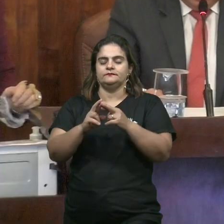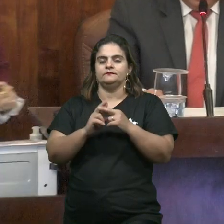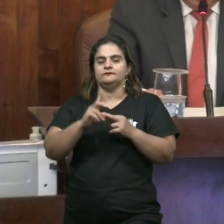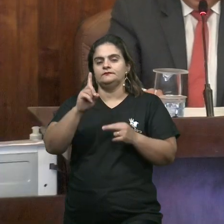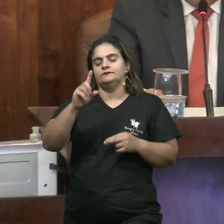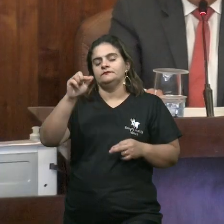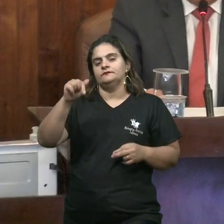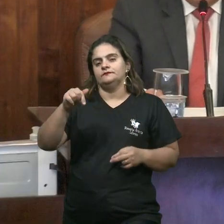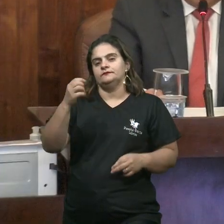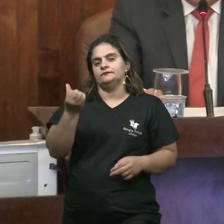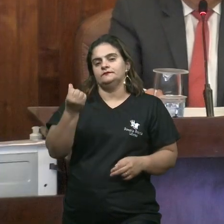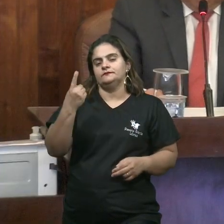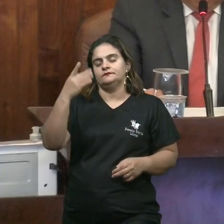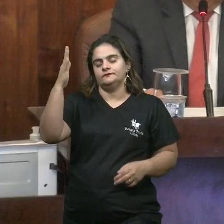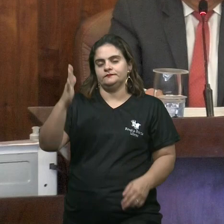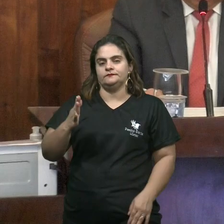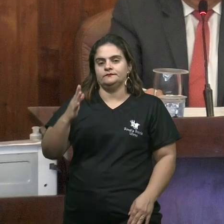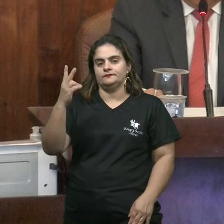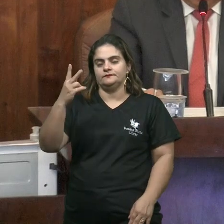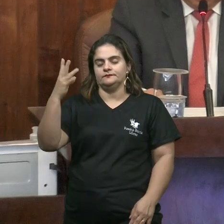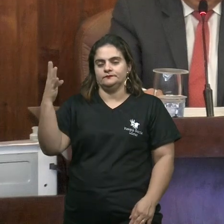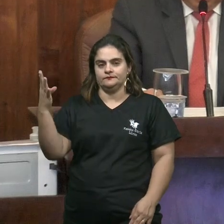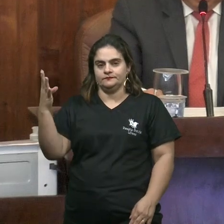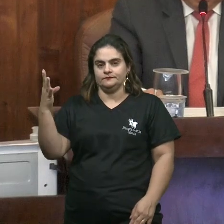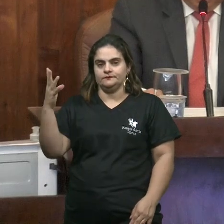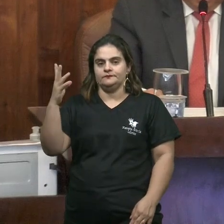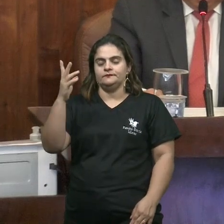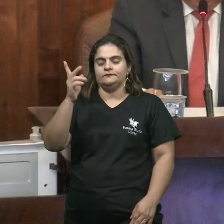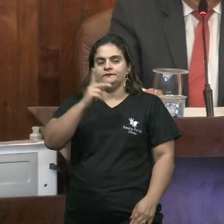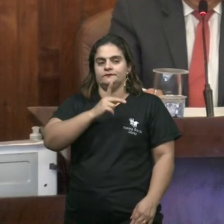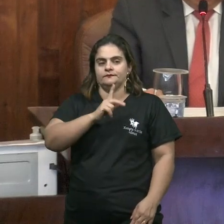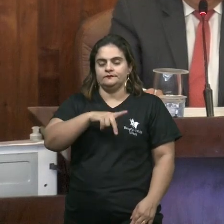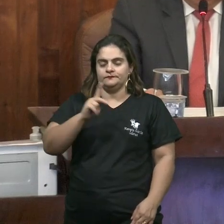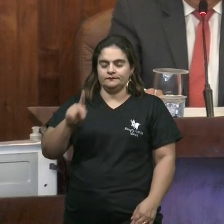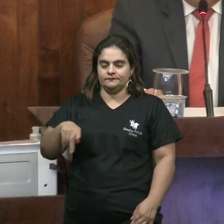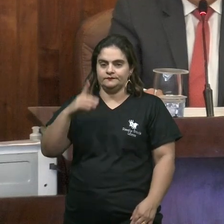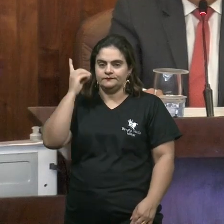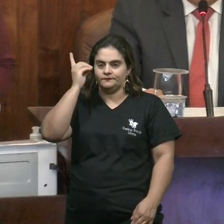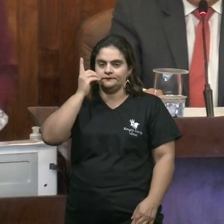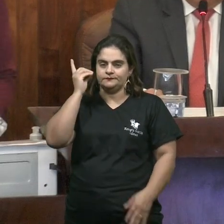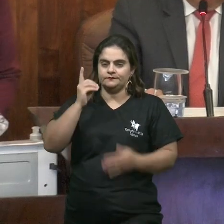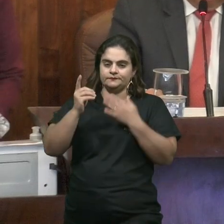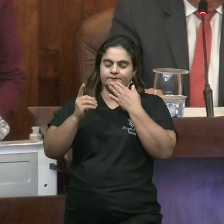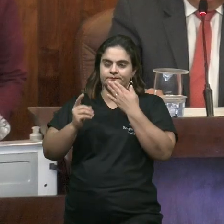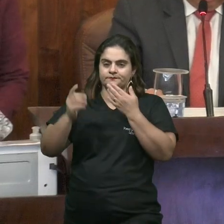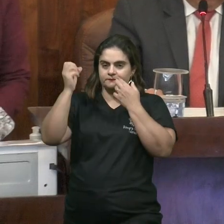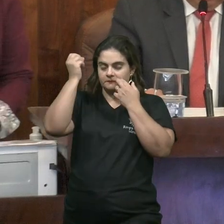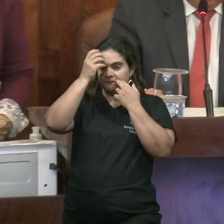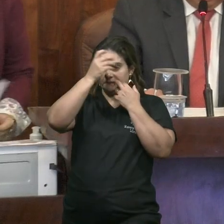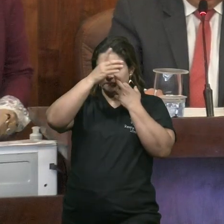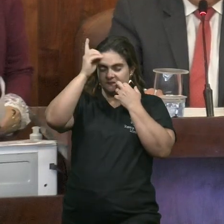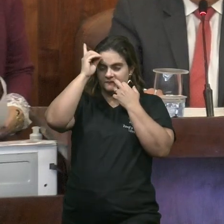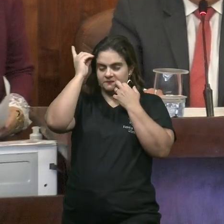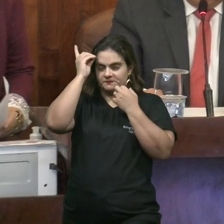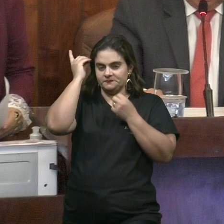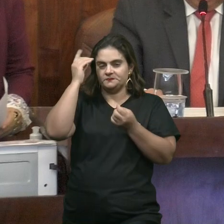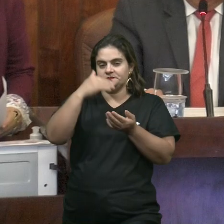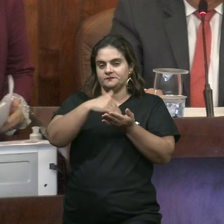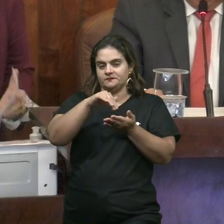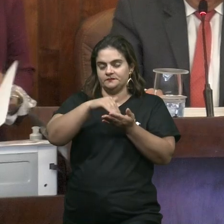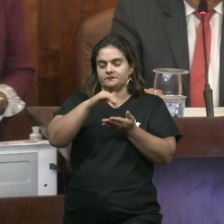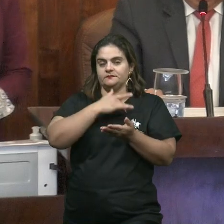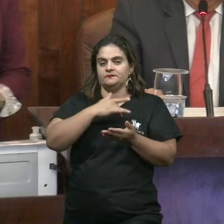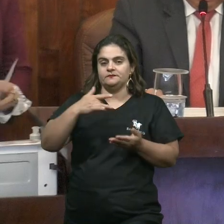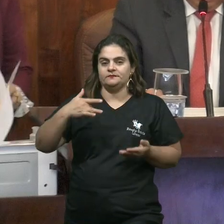Requerimento 1761-2024, vereador e professora Daniela, solicitando ao prefeito municipal, Sr. Daniel Alonso, através da Secretaria Municipal da